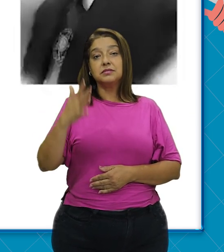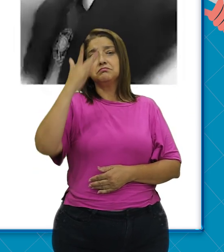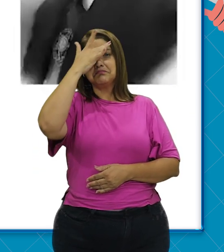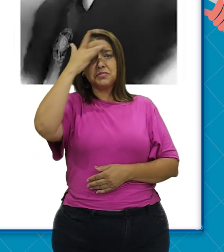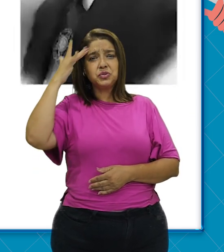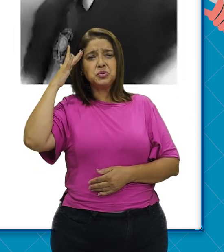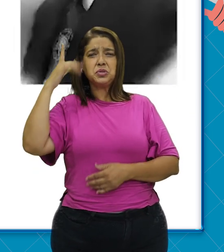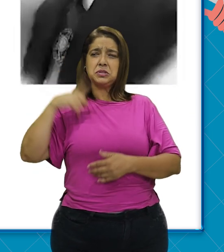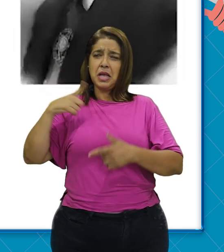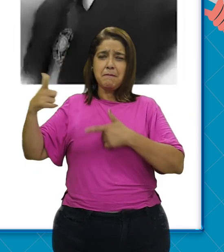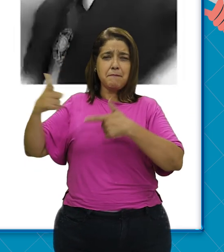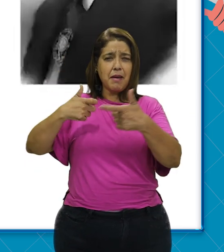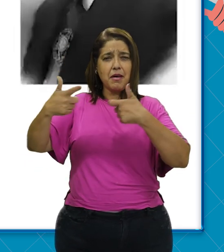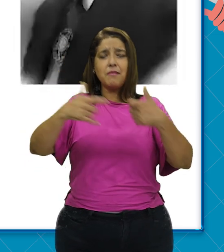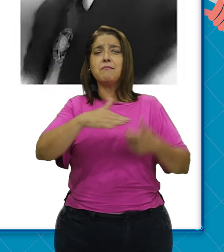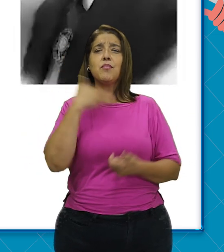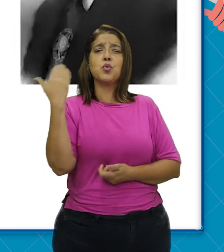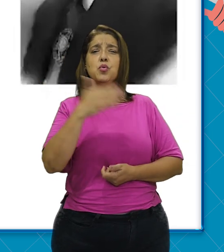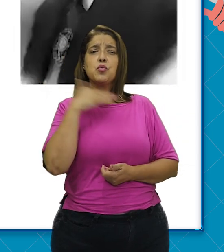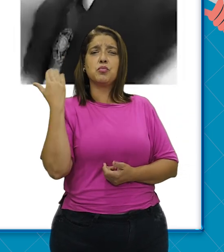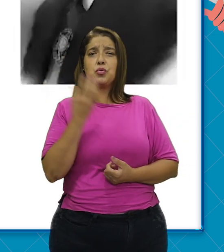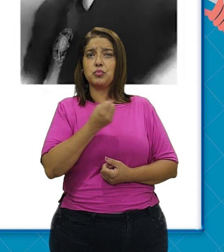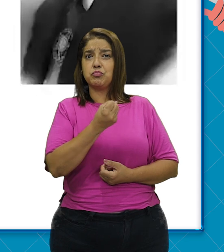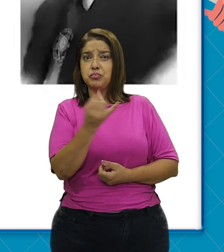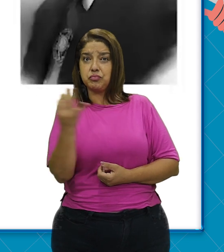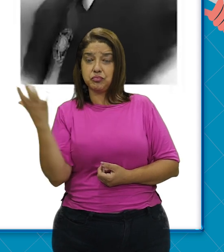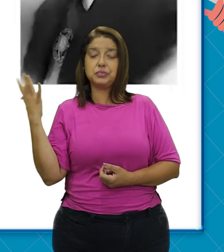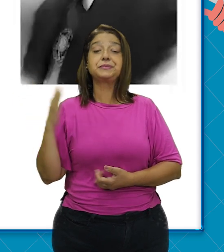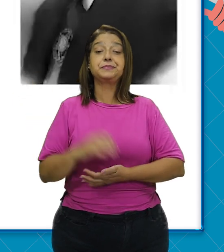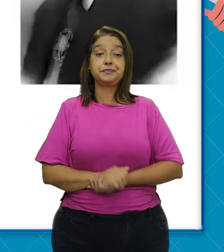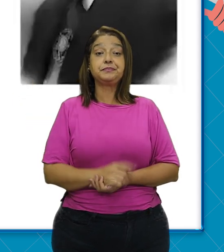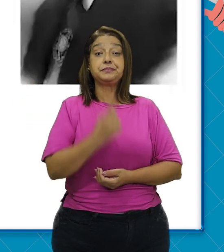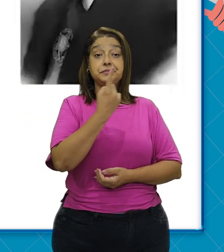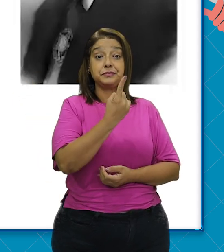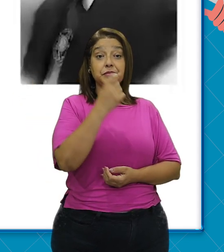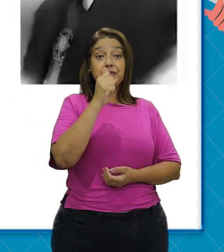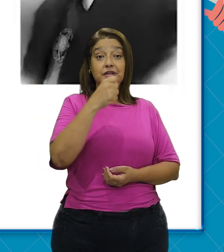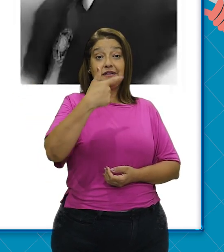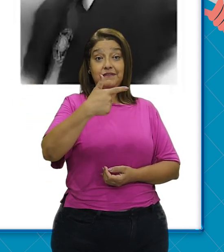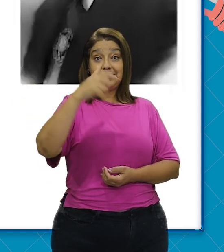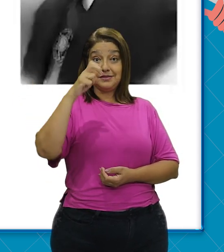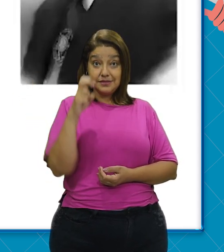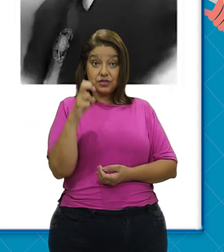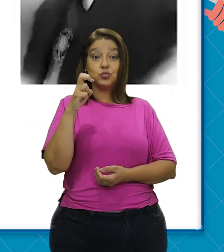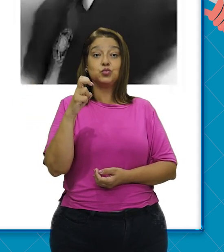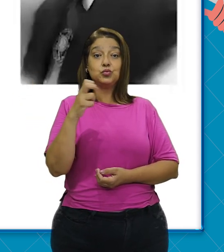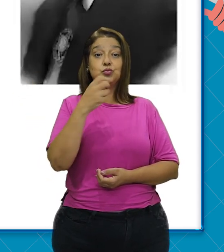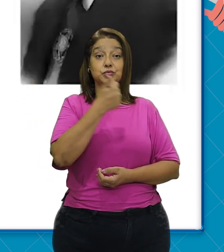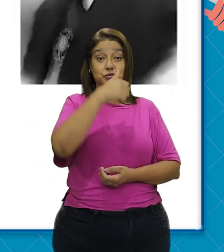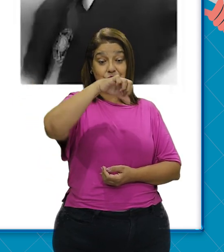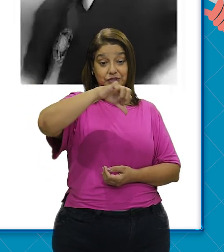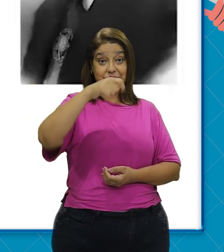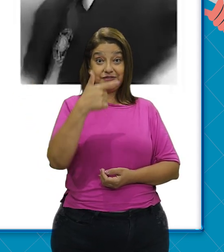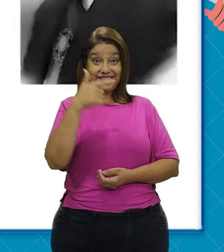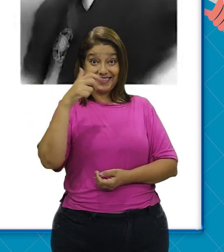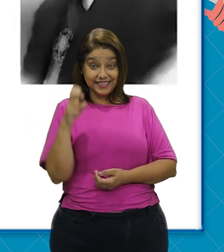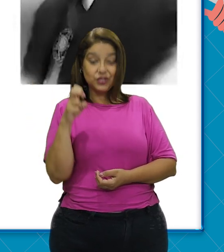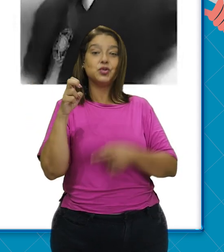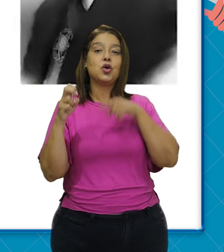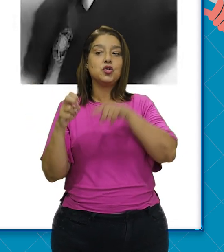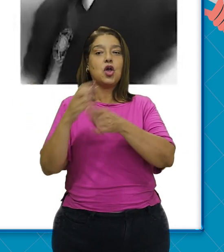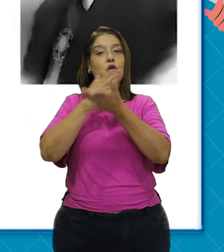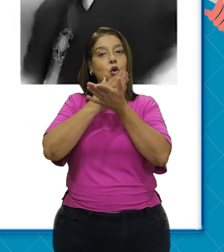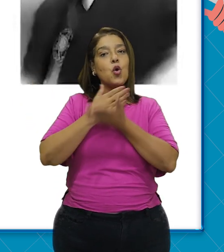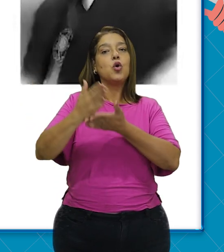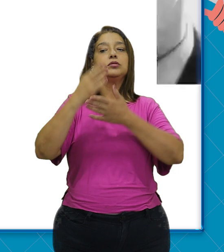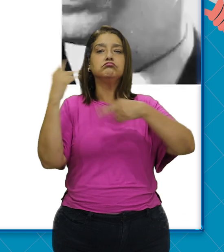forte tiroteio. Em 1925, o movimento tenentista se reorganizou, agora liderado